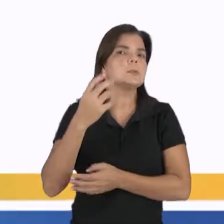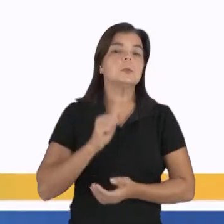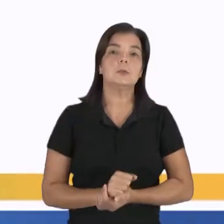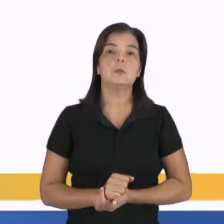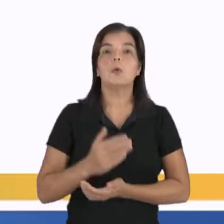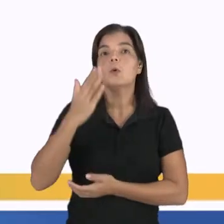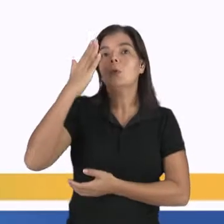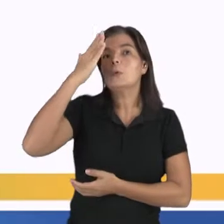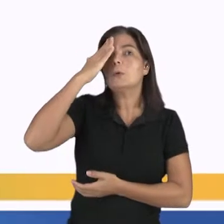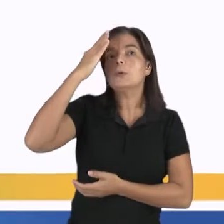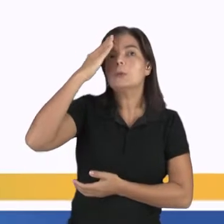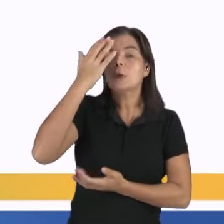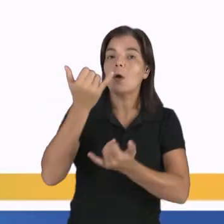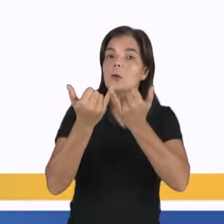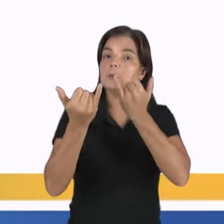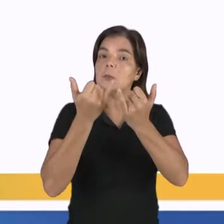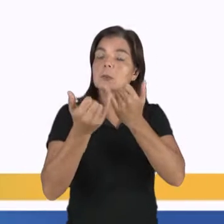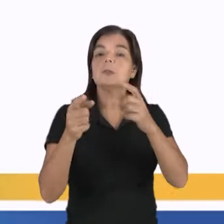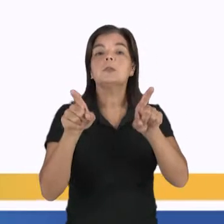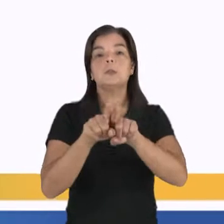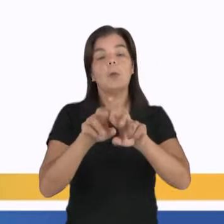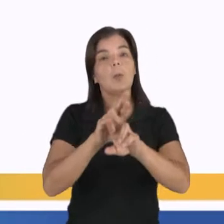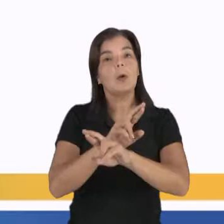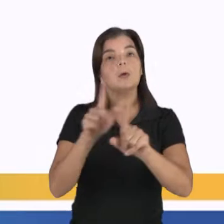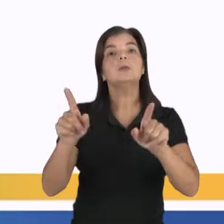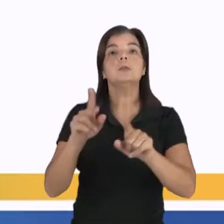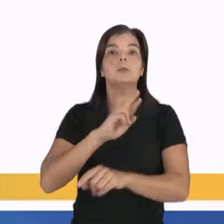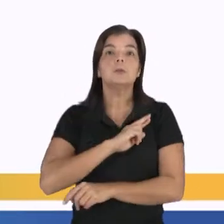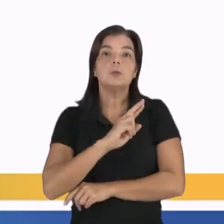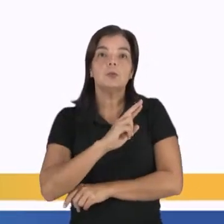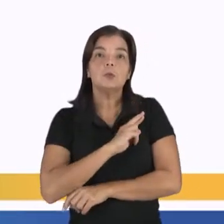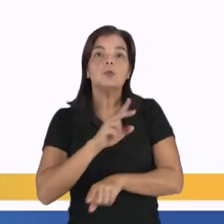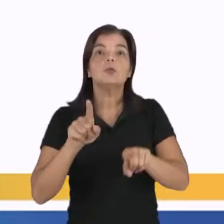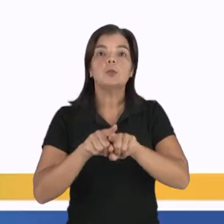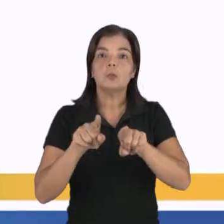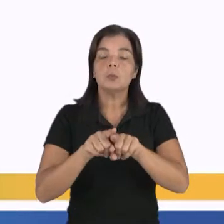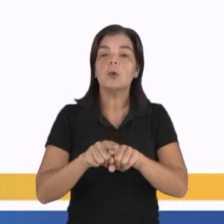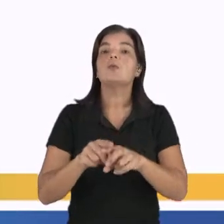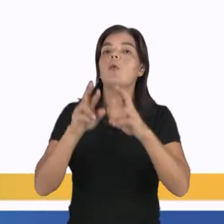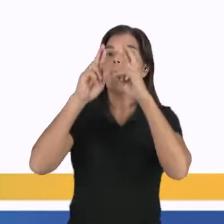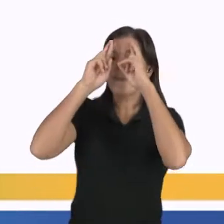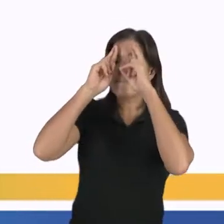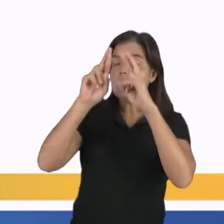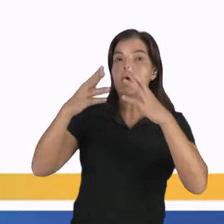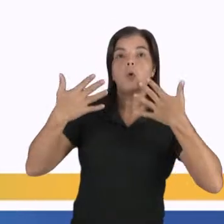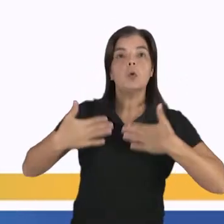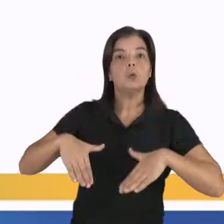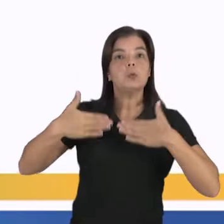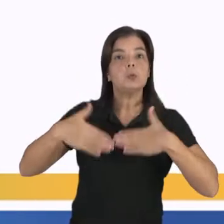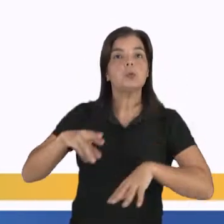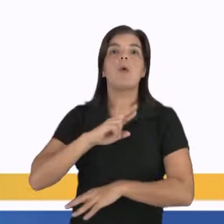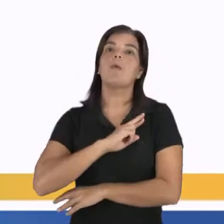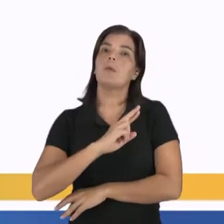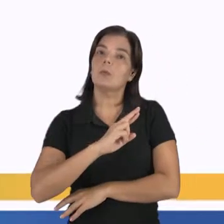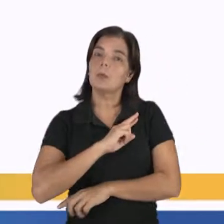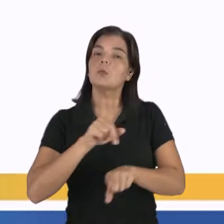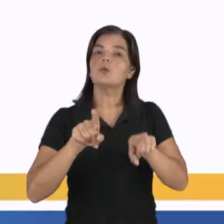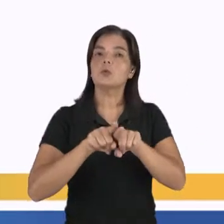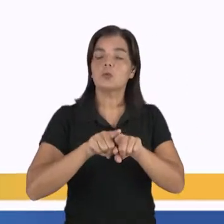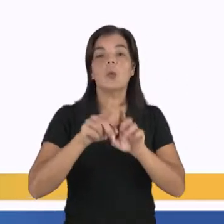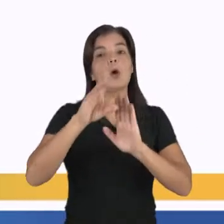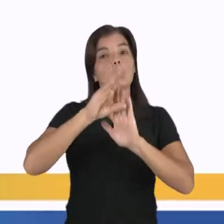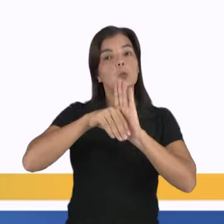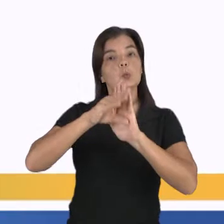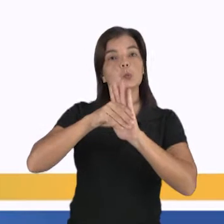O entendimento das semelhanças e diferenças entre as religiões, mútuo respeito entre as religiões, as formas